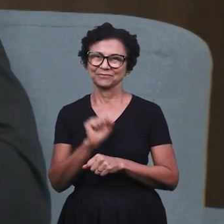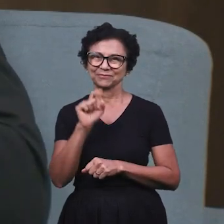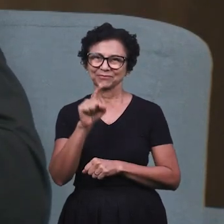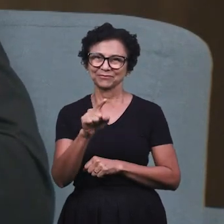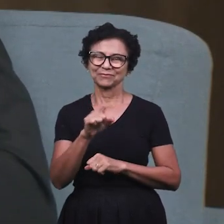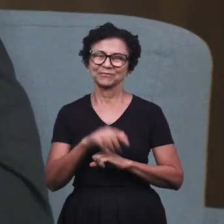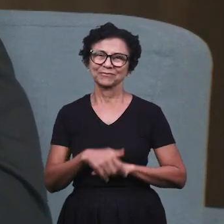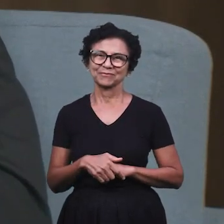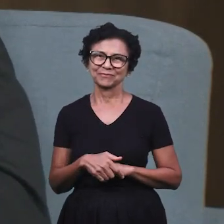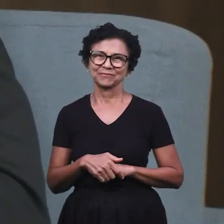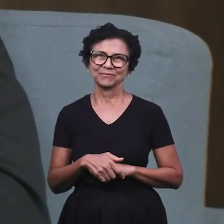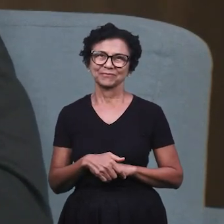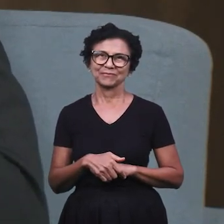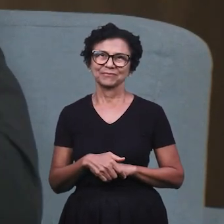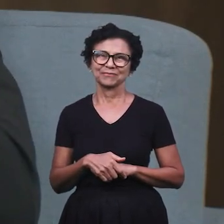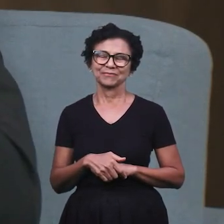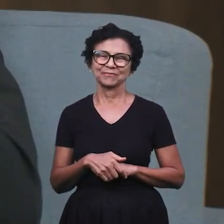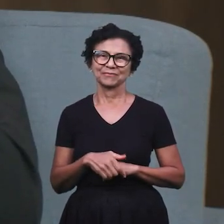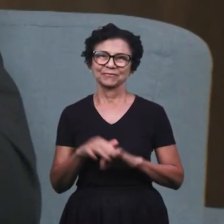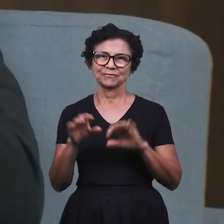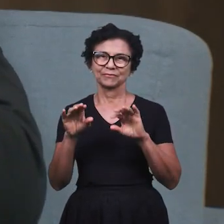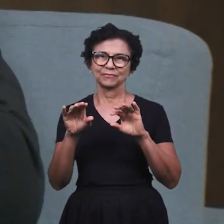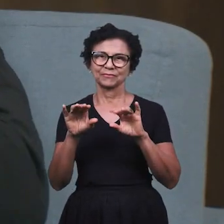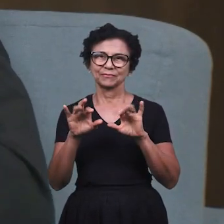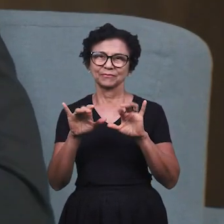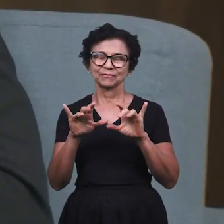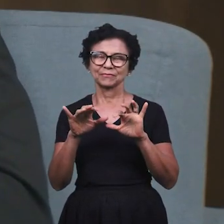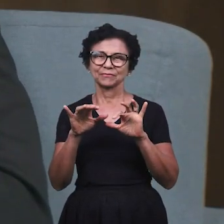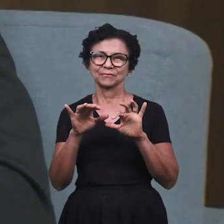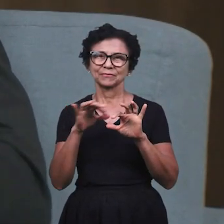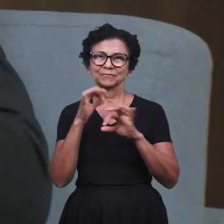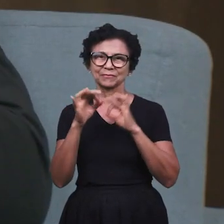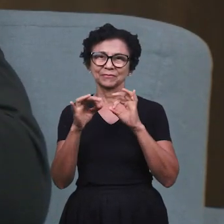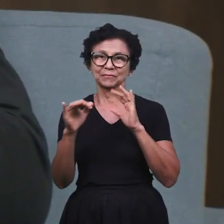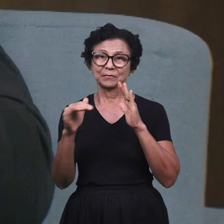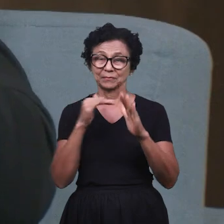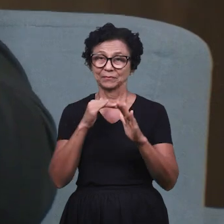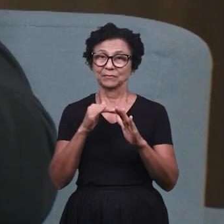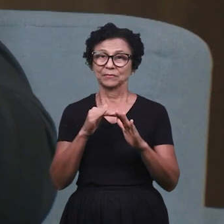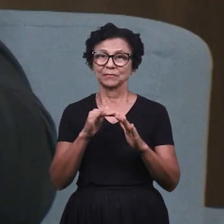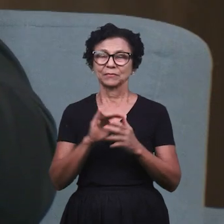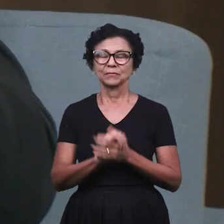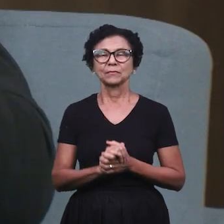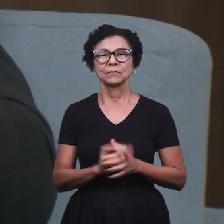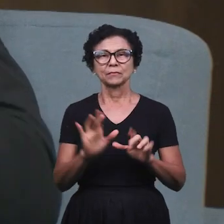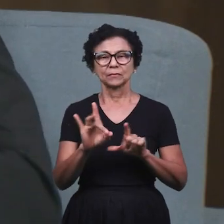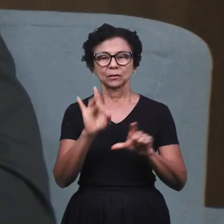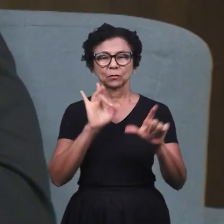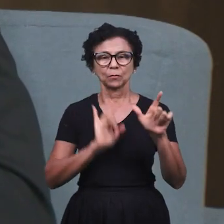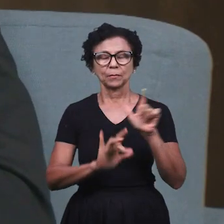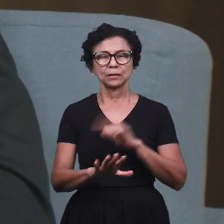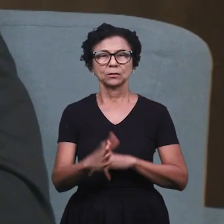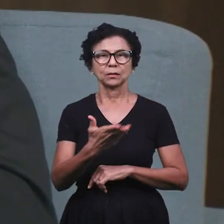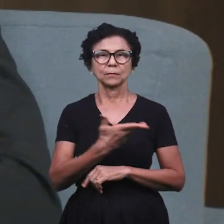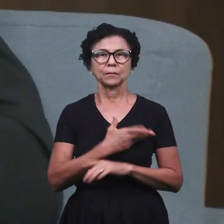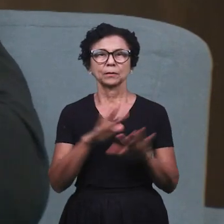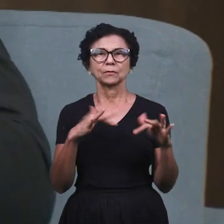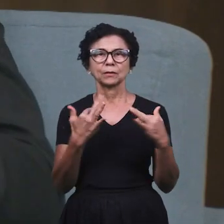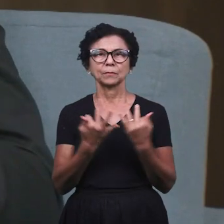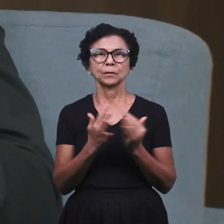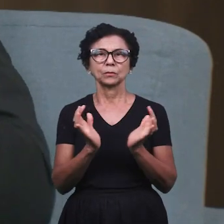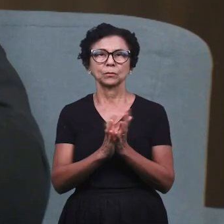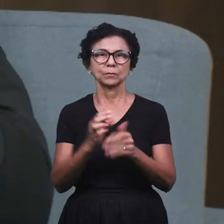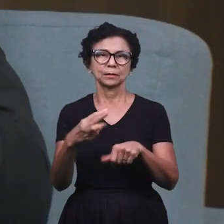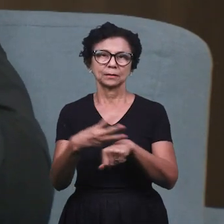você enviar o seu comentário. E não deixe também de compartilhar. Manda ali para a sua família, para os seus amigos, os